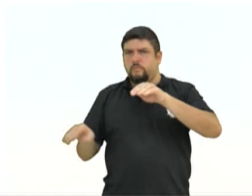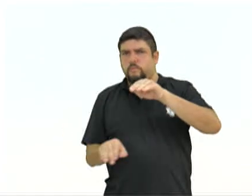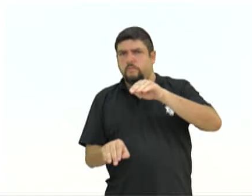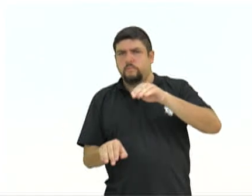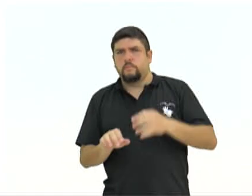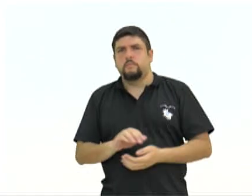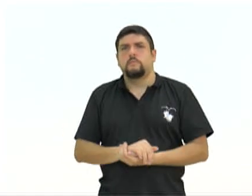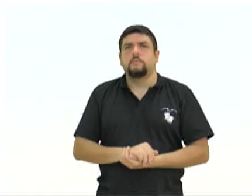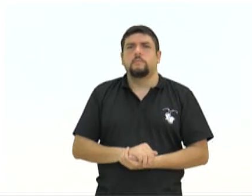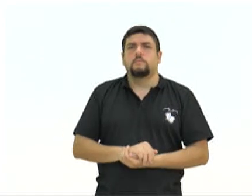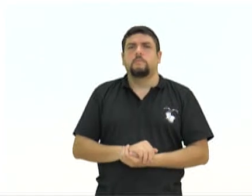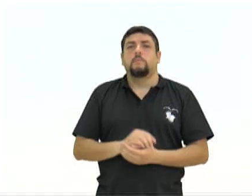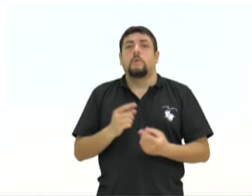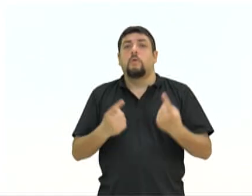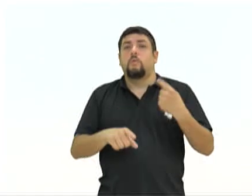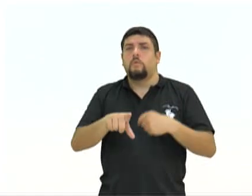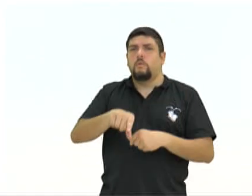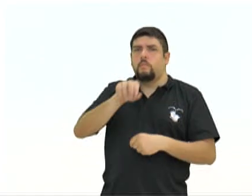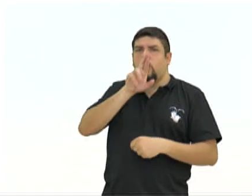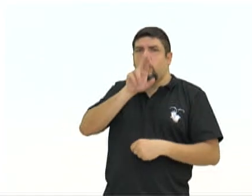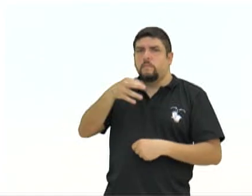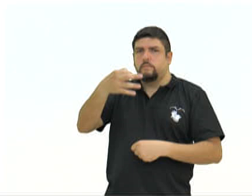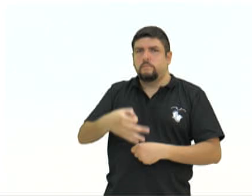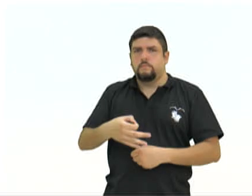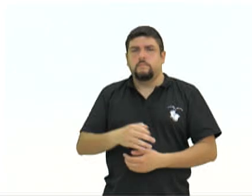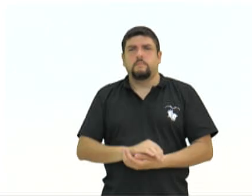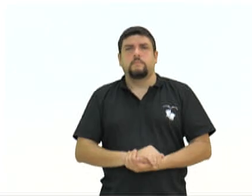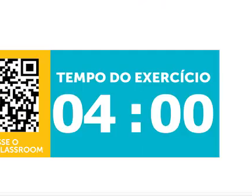menor. Assinalem apenas uma alternativa.